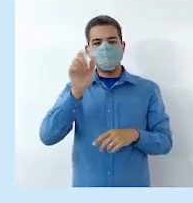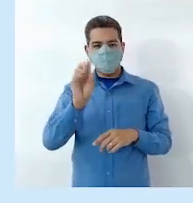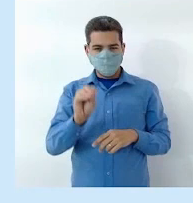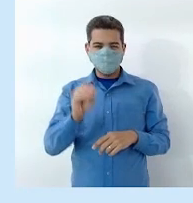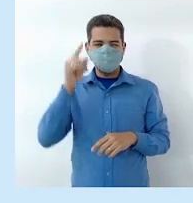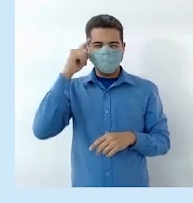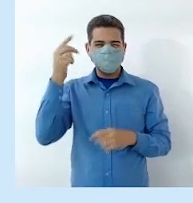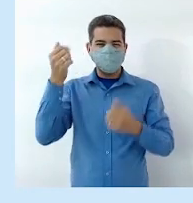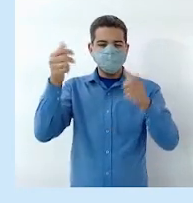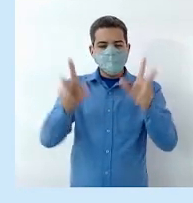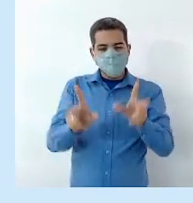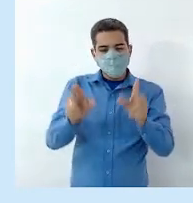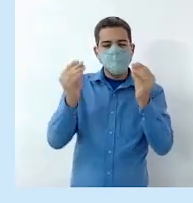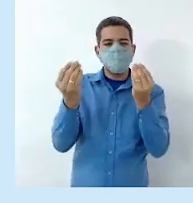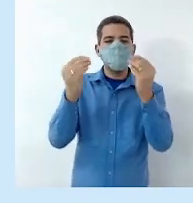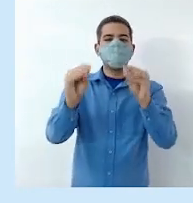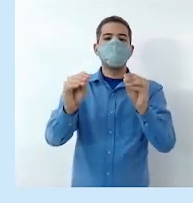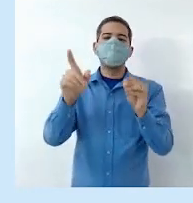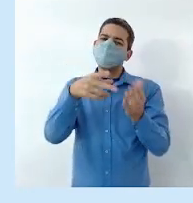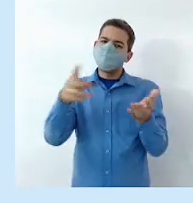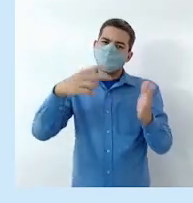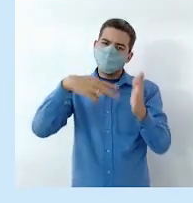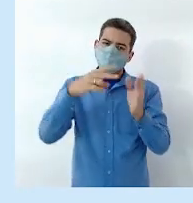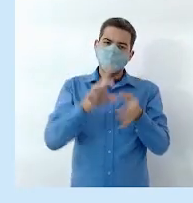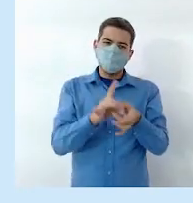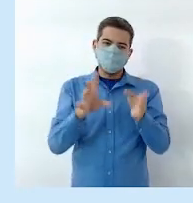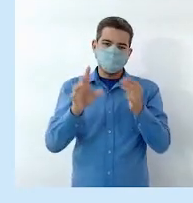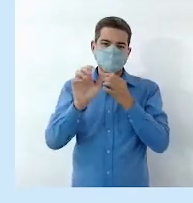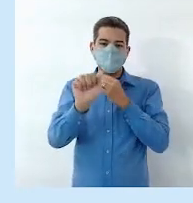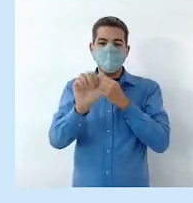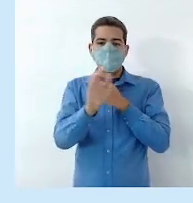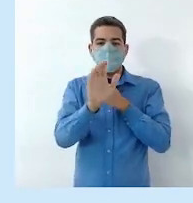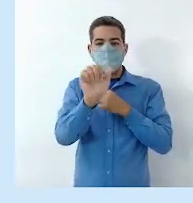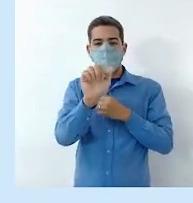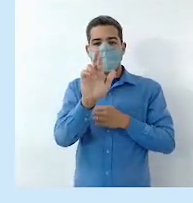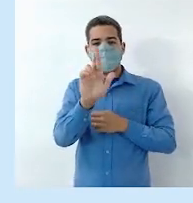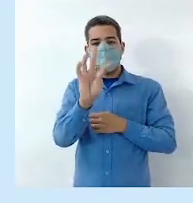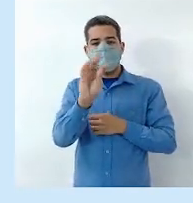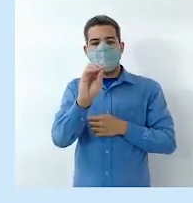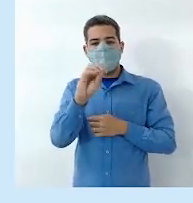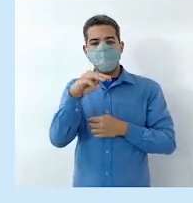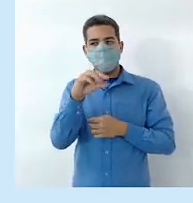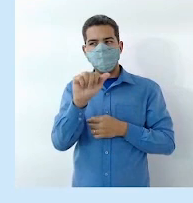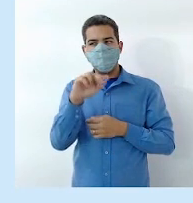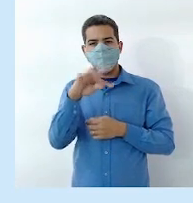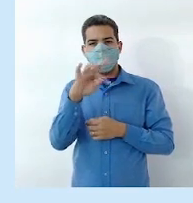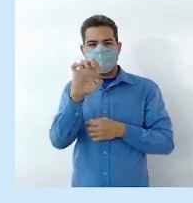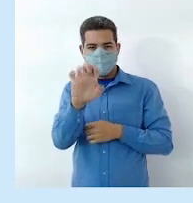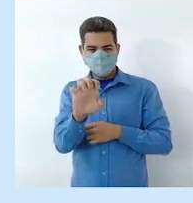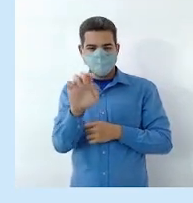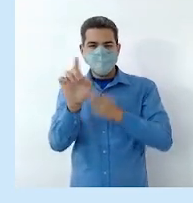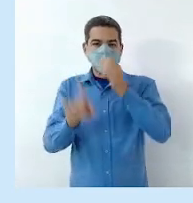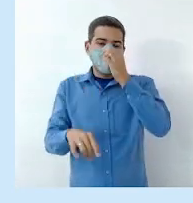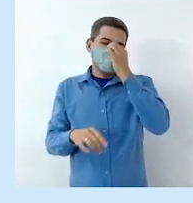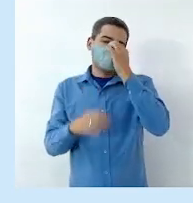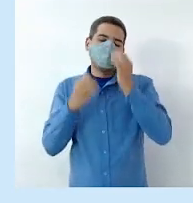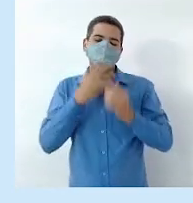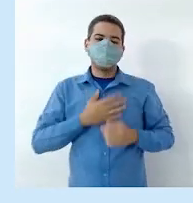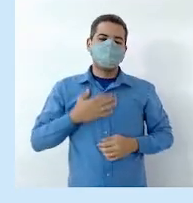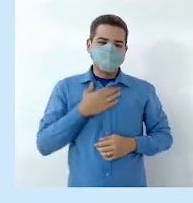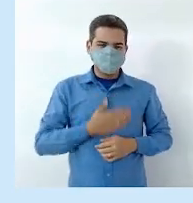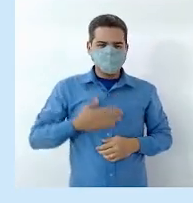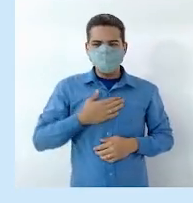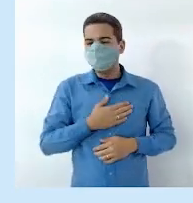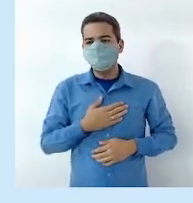vocês como sugestão de leitura. A Cartomante é um conto urbano e cheio também de tramas